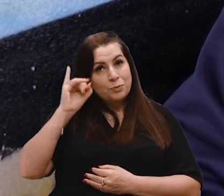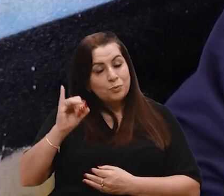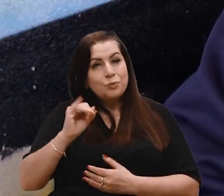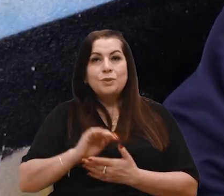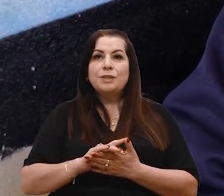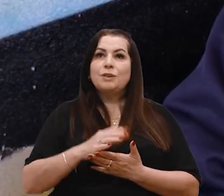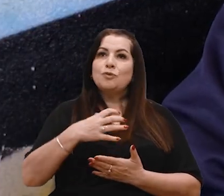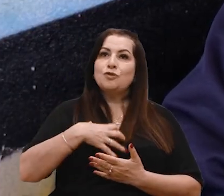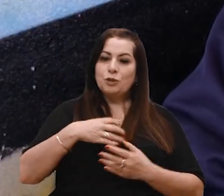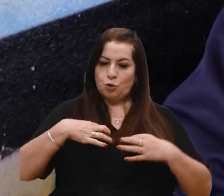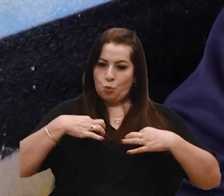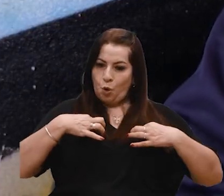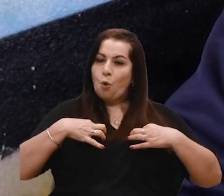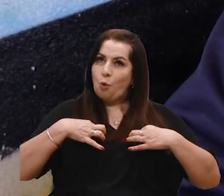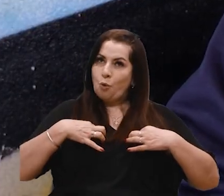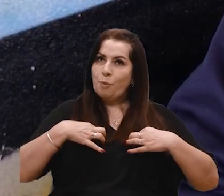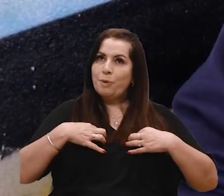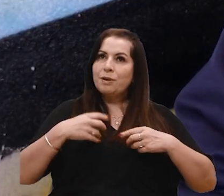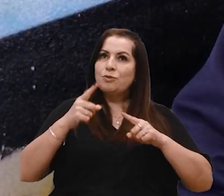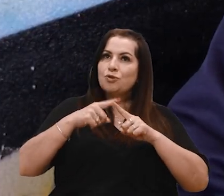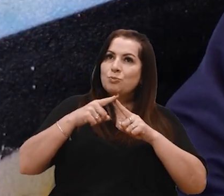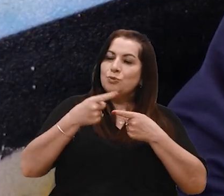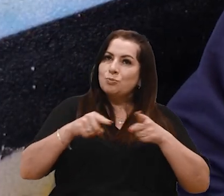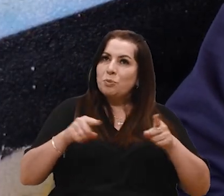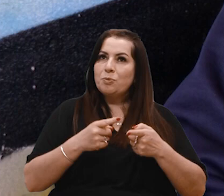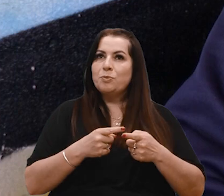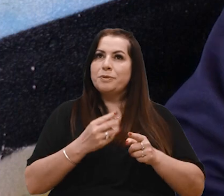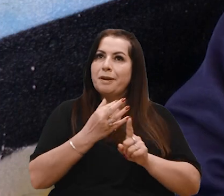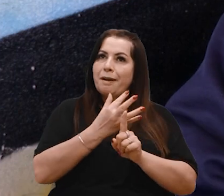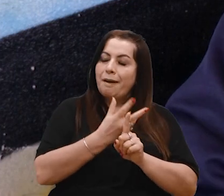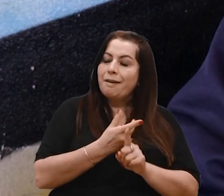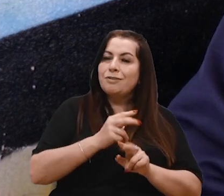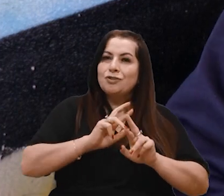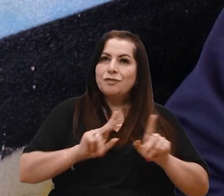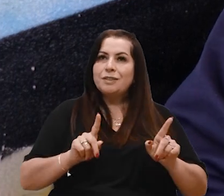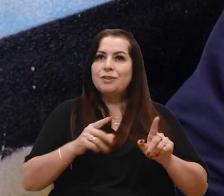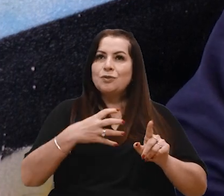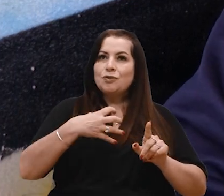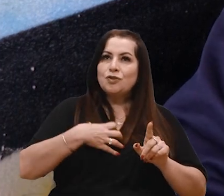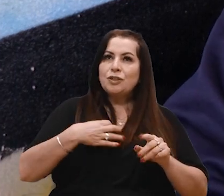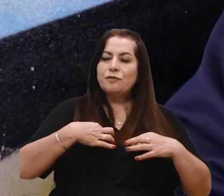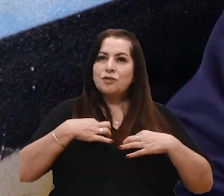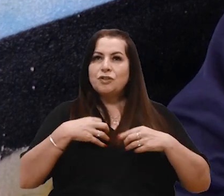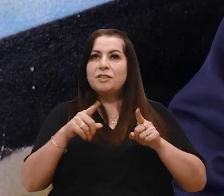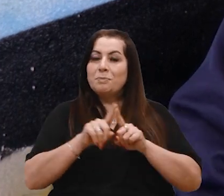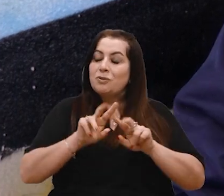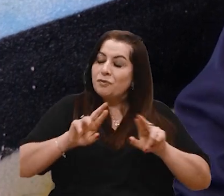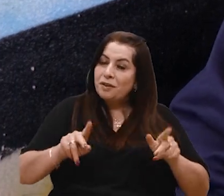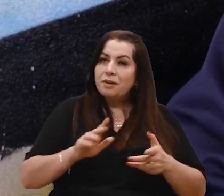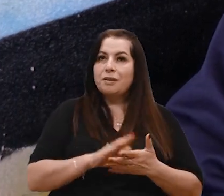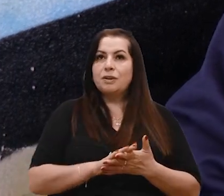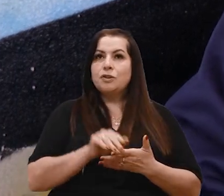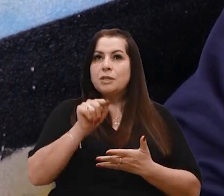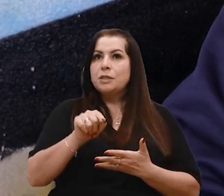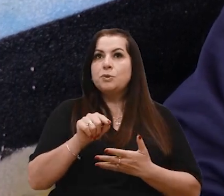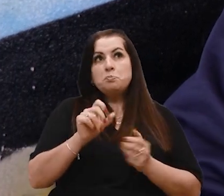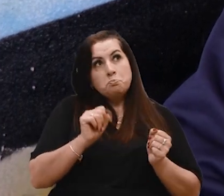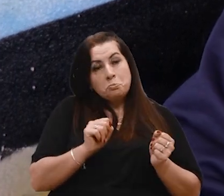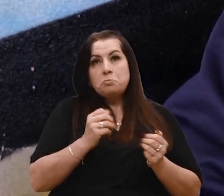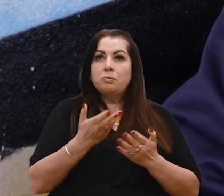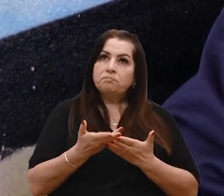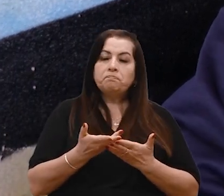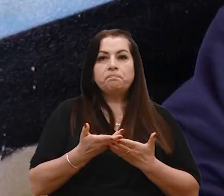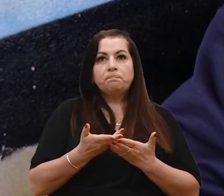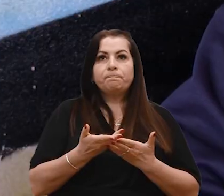Peru, no Haiti, que é o jeito de se vestir, estilo de música, arte diferente, o jeito de se vestir que é diferente.